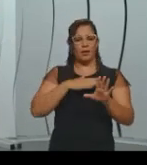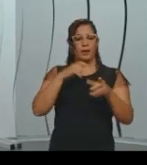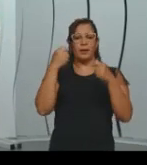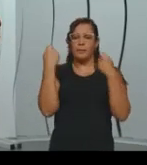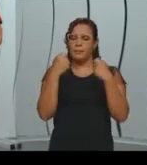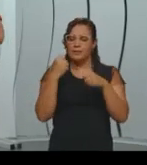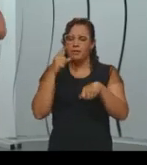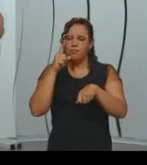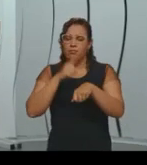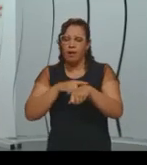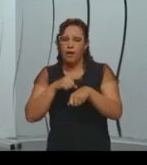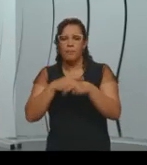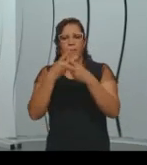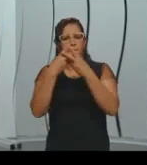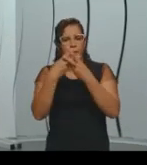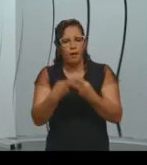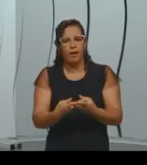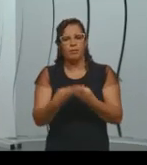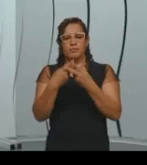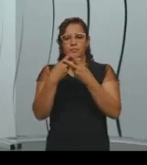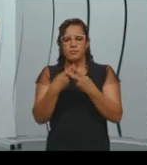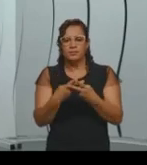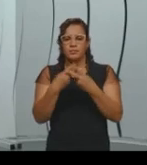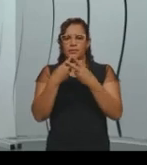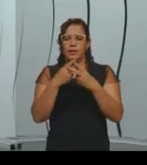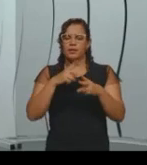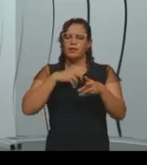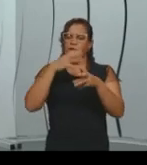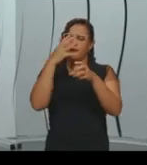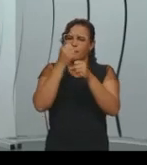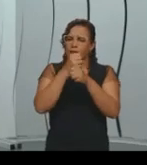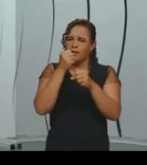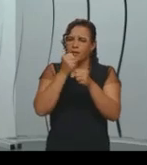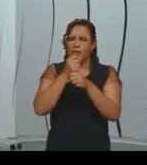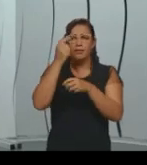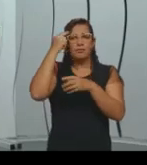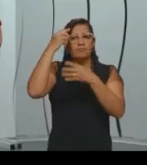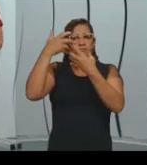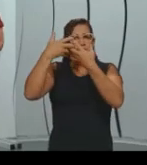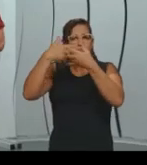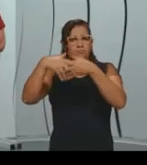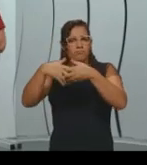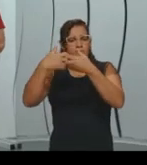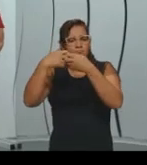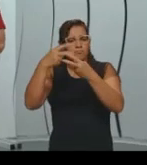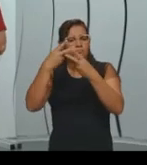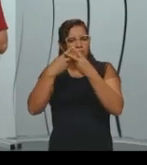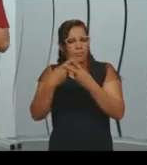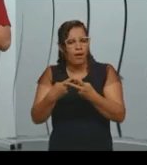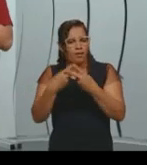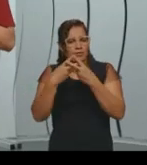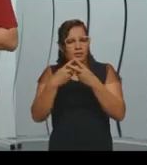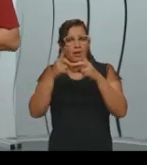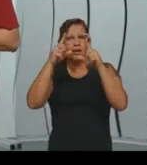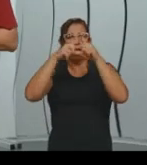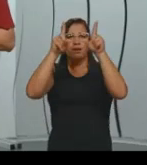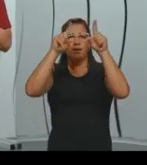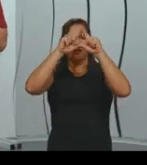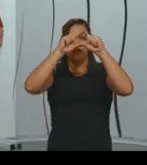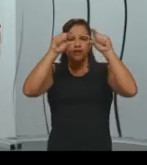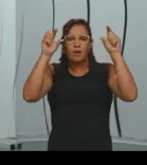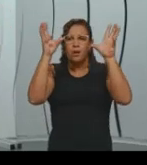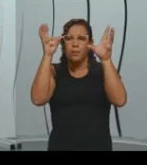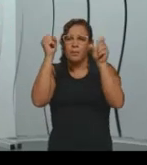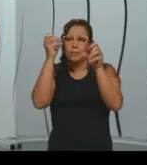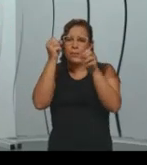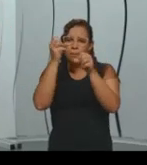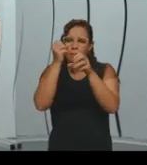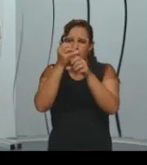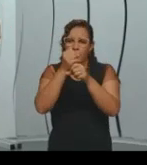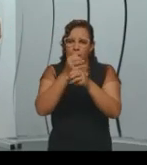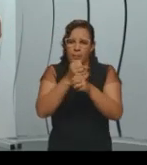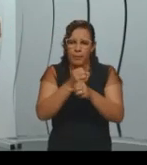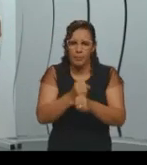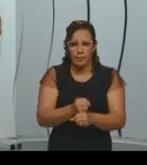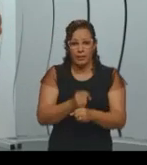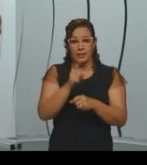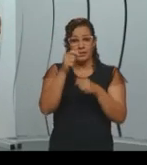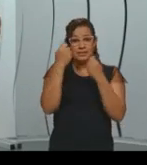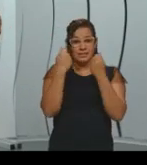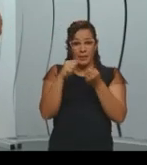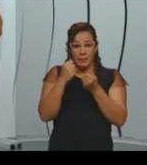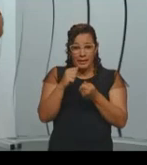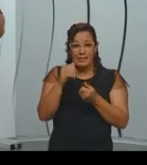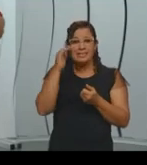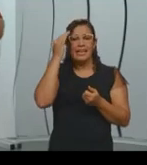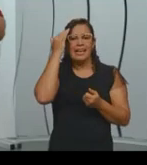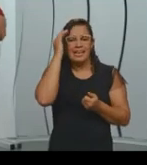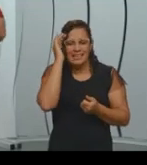seja assim e pronto. Não, tem todo um raciocínio por trás disso tudo, tá bom? Então, o que vocês precisam compreender